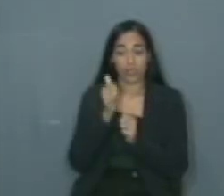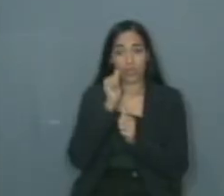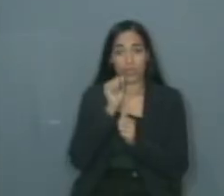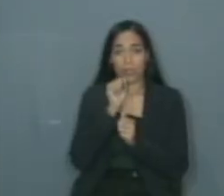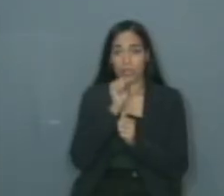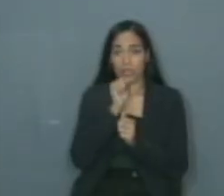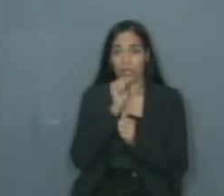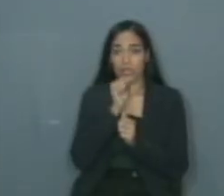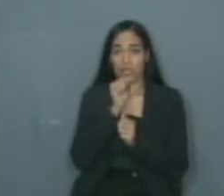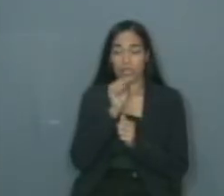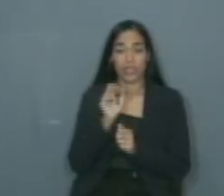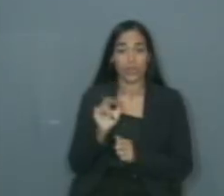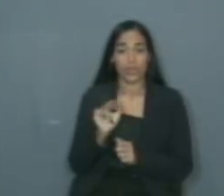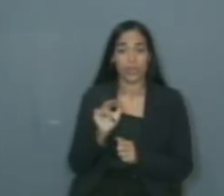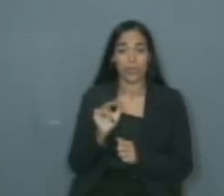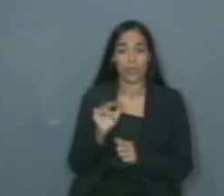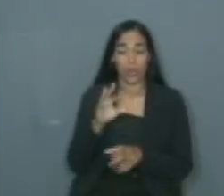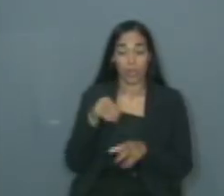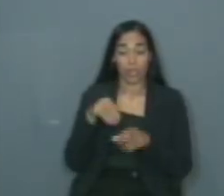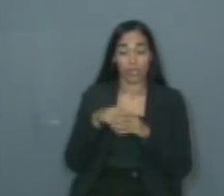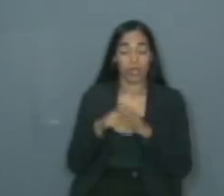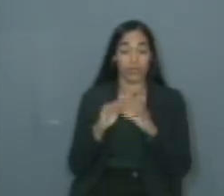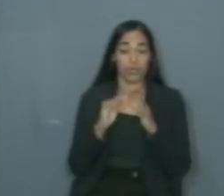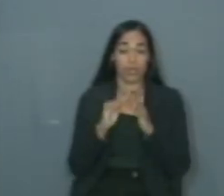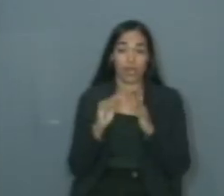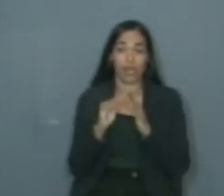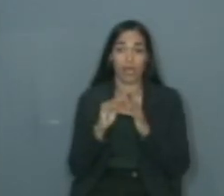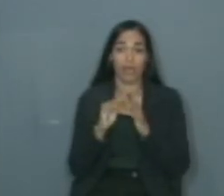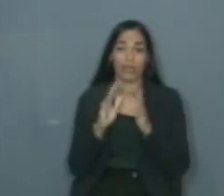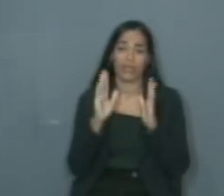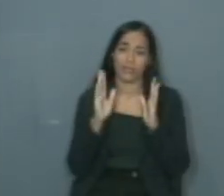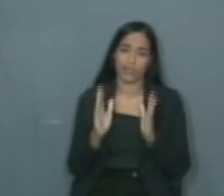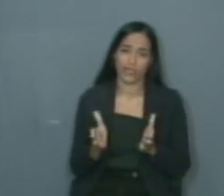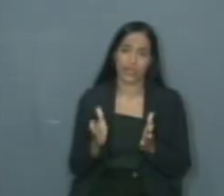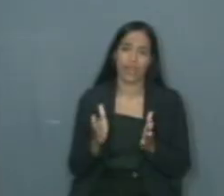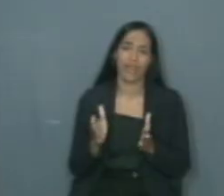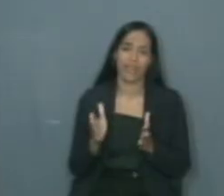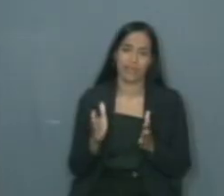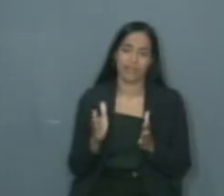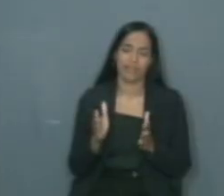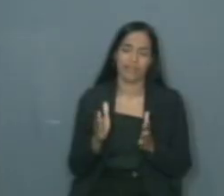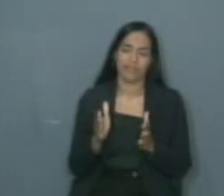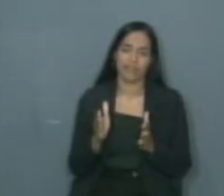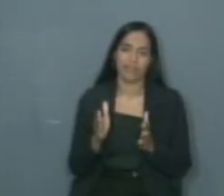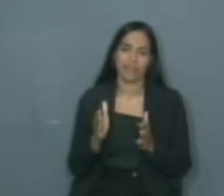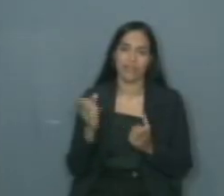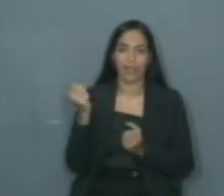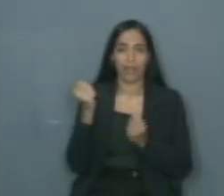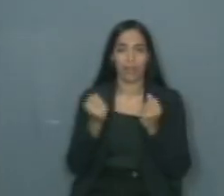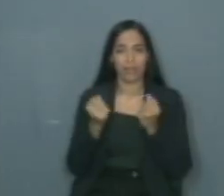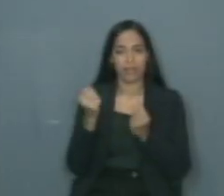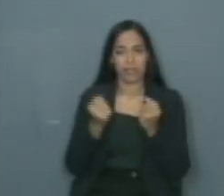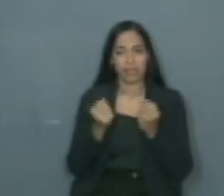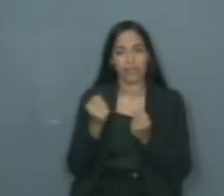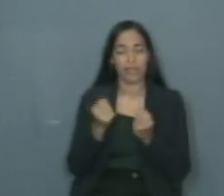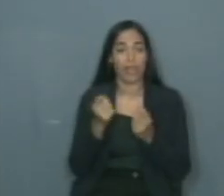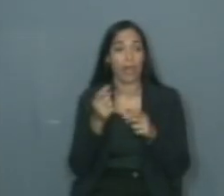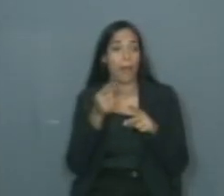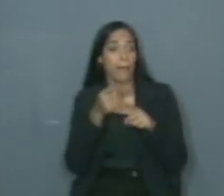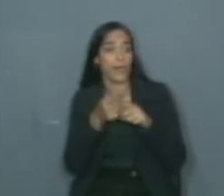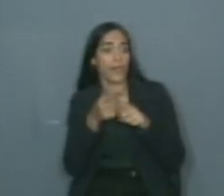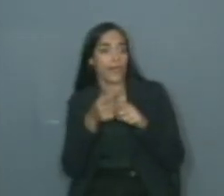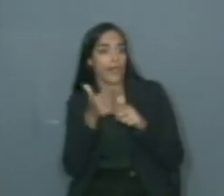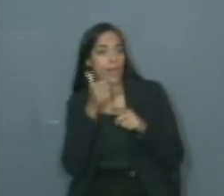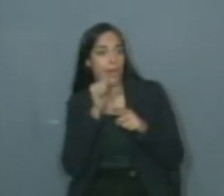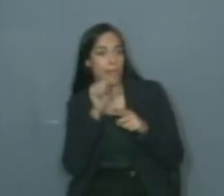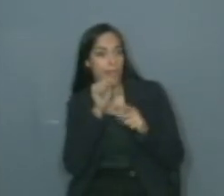com o seu outro irmão, dentro de um veículo que ela já tinha estado outras vezes, para que ninguém criar a hipótese de, mas por que a